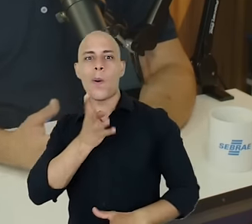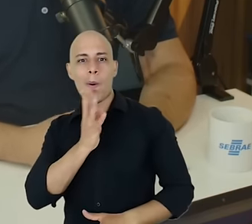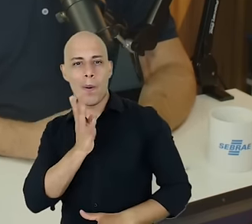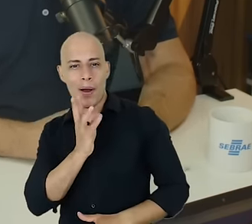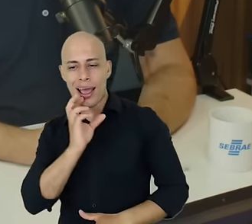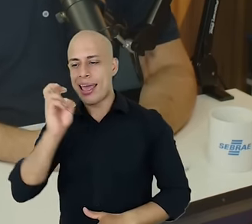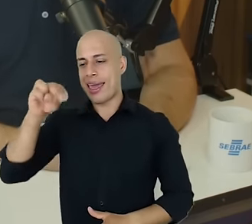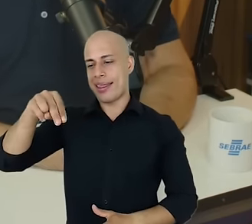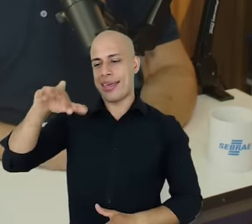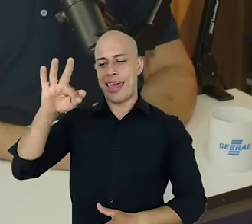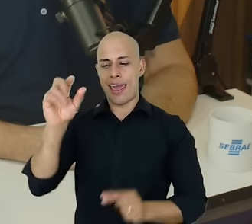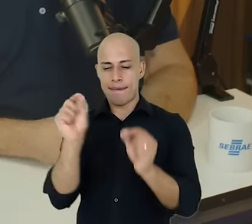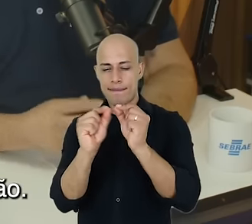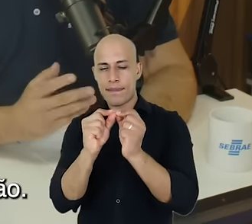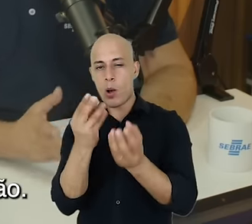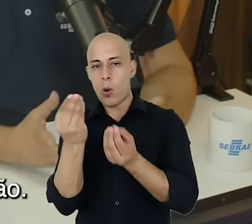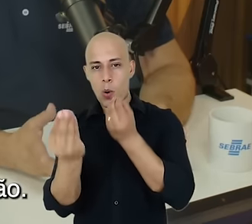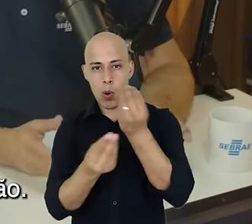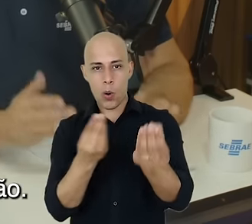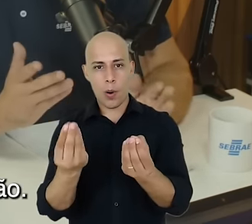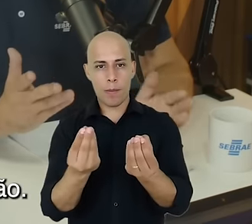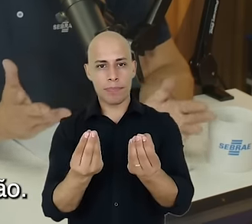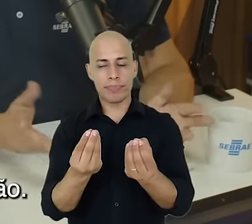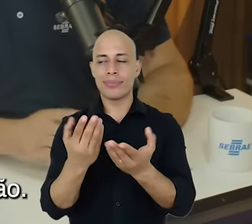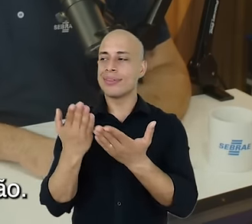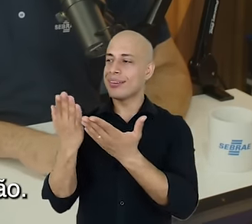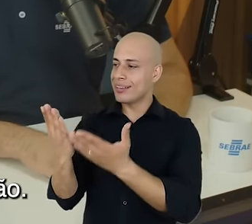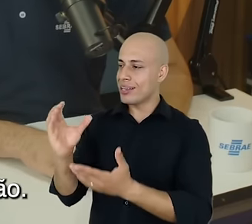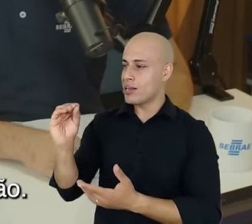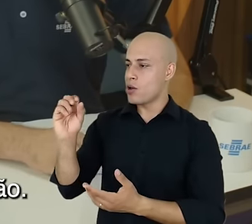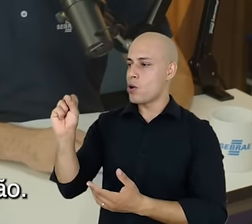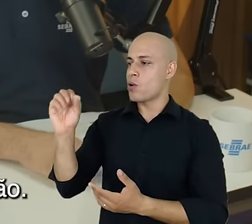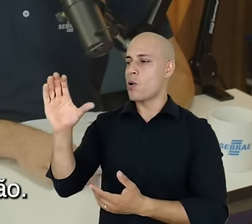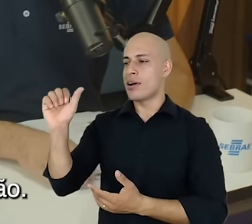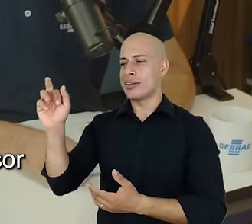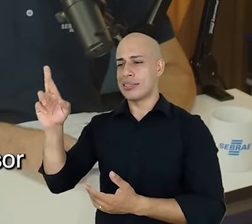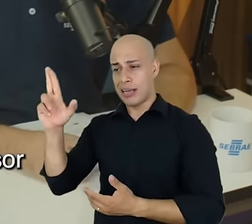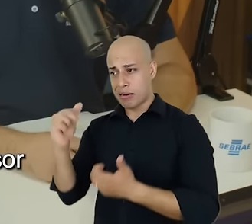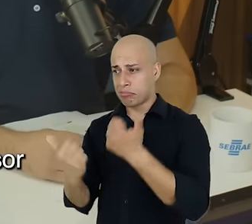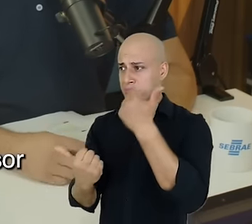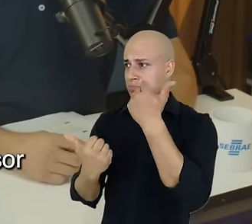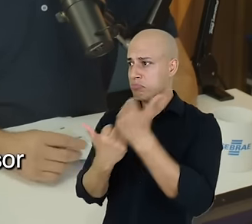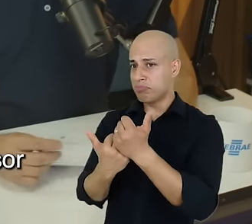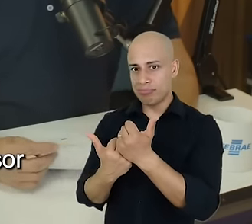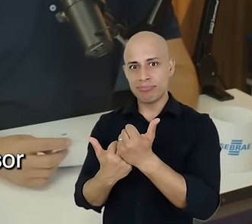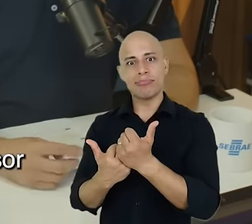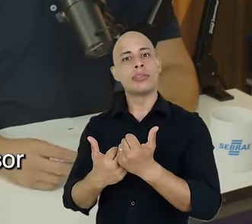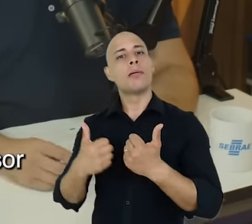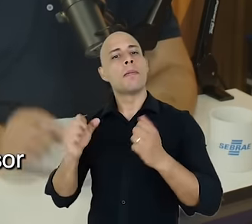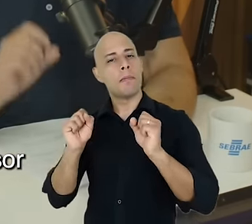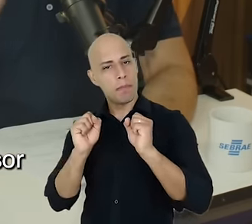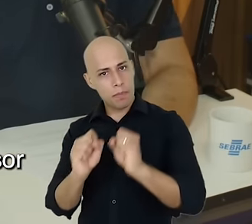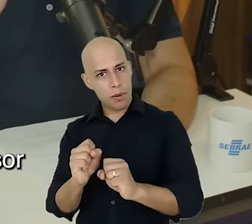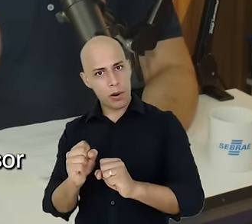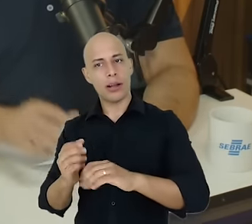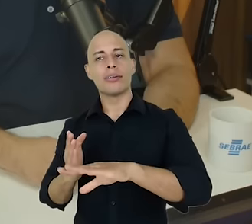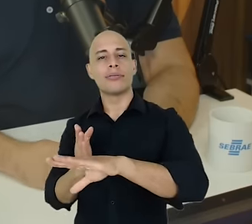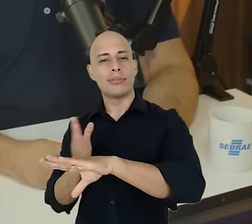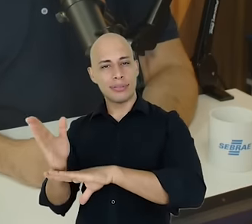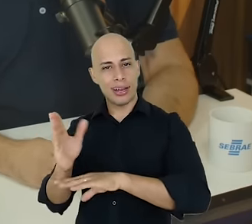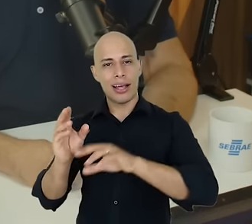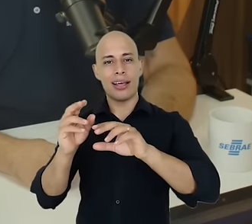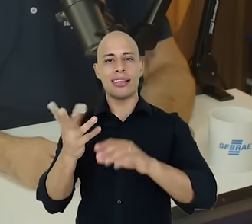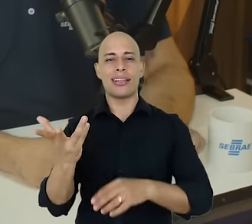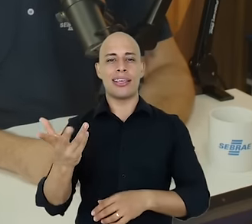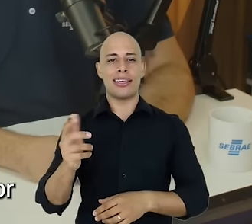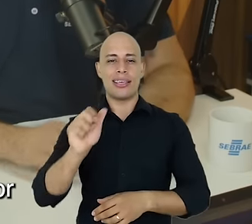de emissão de nota fiscal Oscar nosso suporte tá aí à disposição sempre que precisarem de um emissor de nota fiscal entra em contato lá no